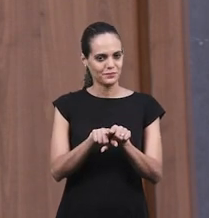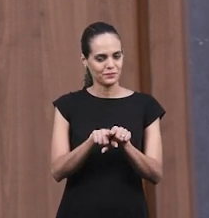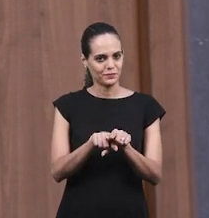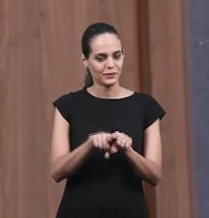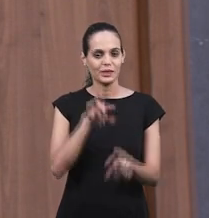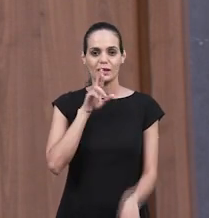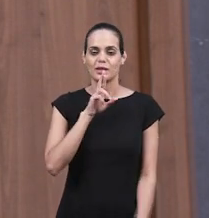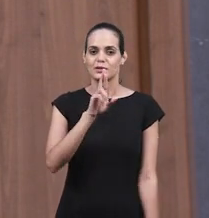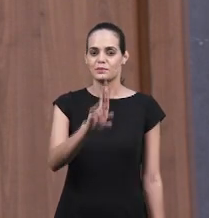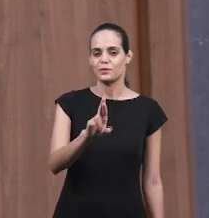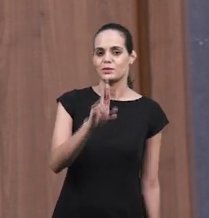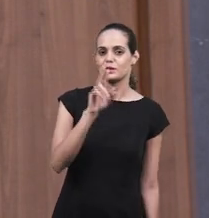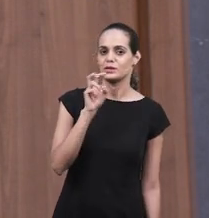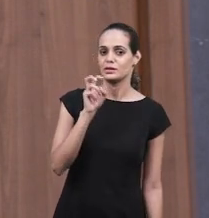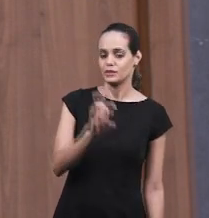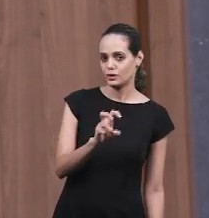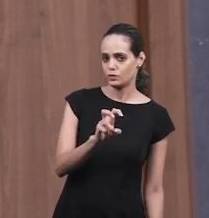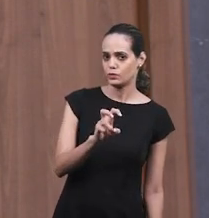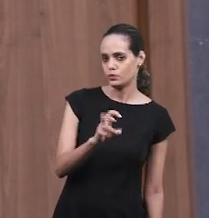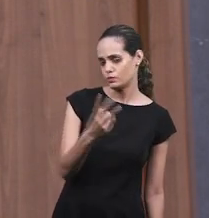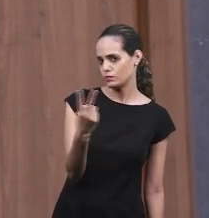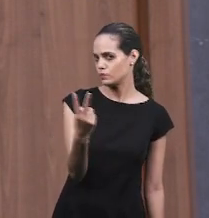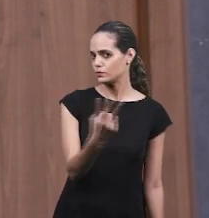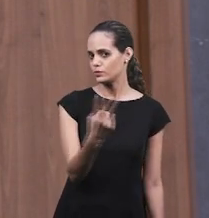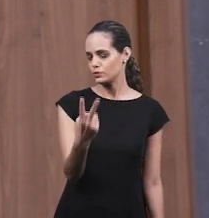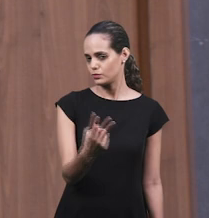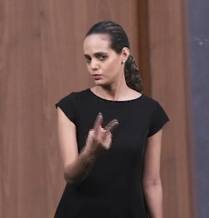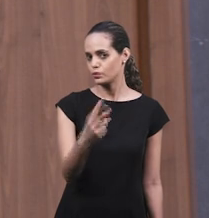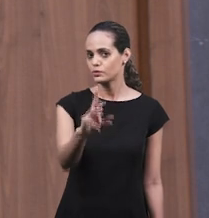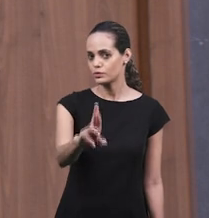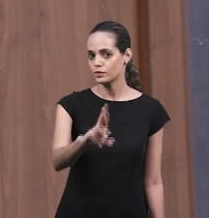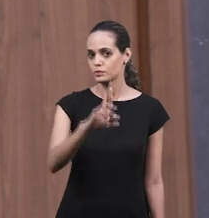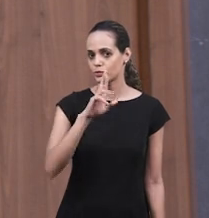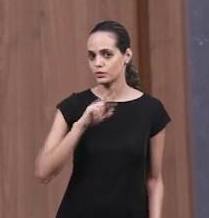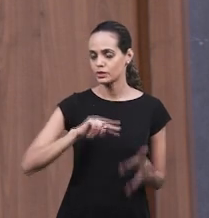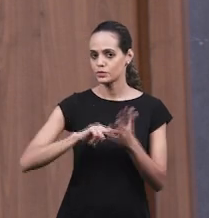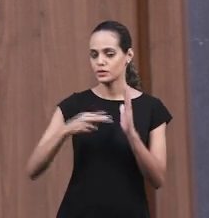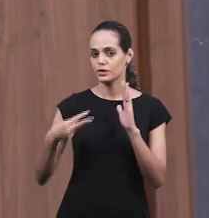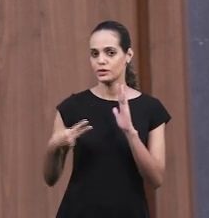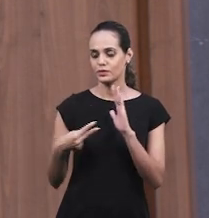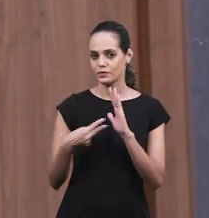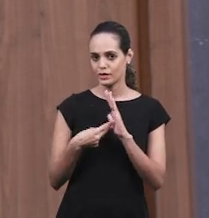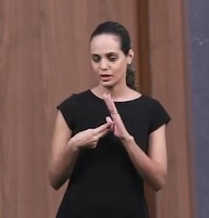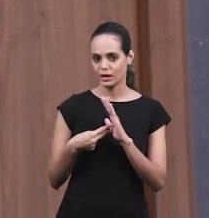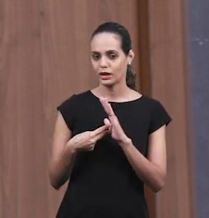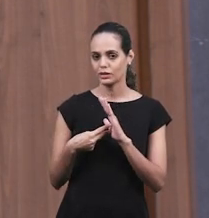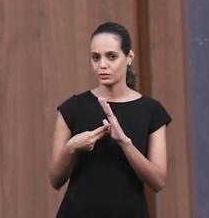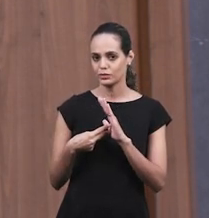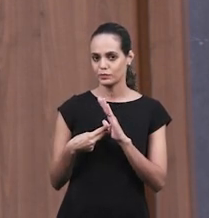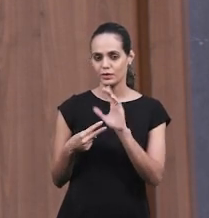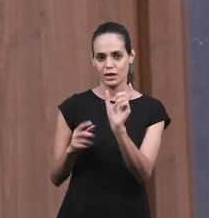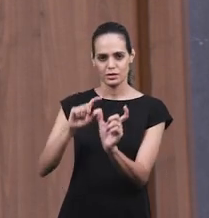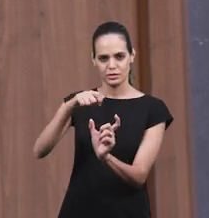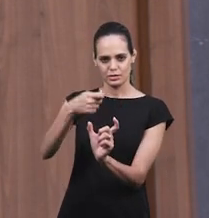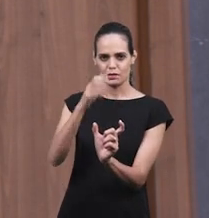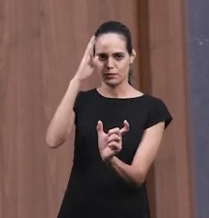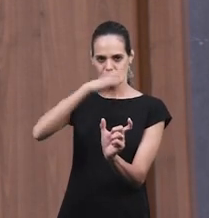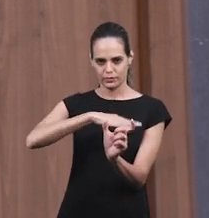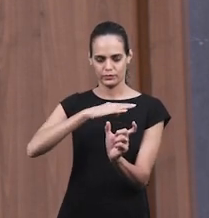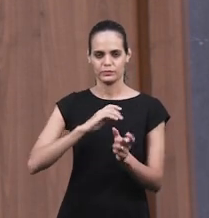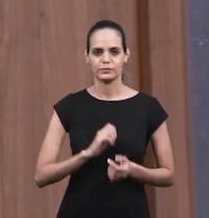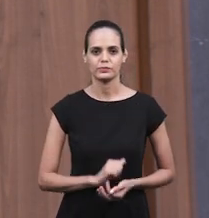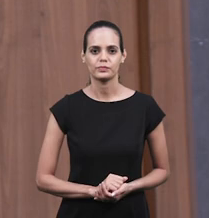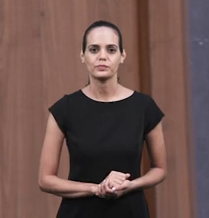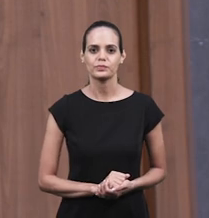hoje, nessa resposta à pergunta 5, o que vocês vão dizer sobre o que significa a